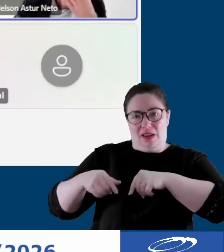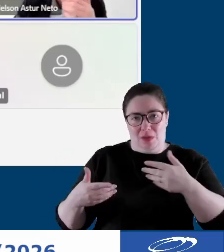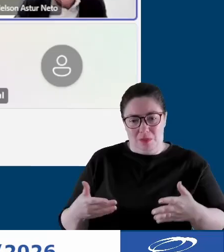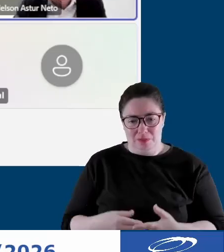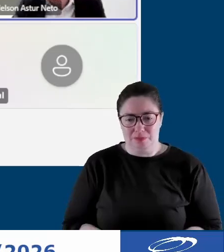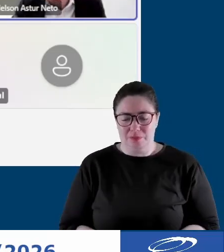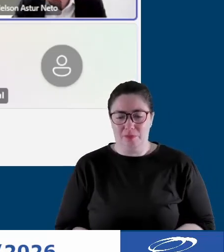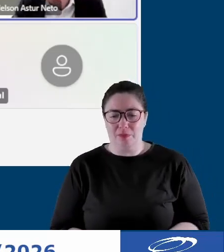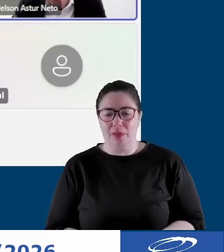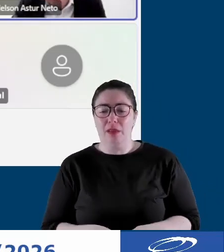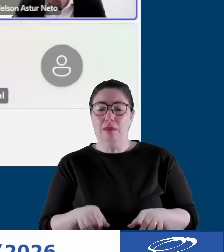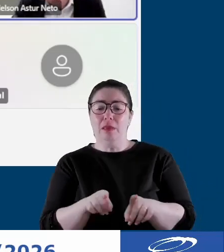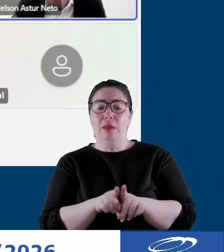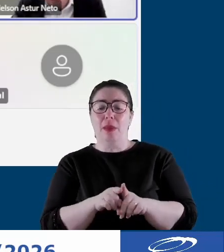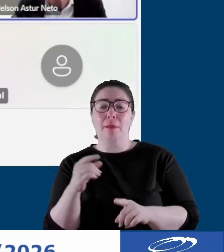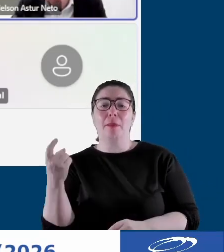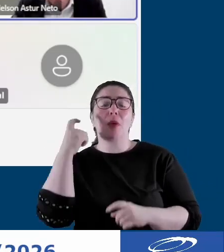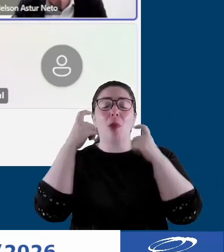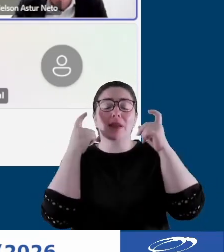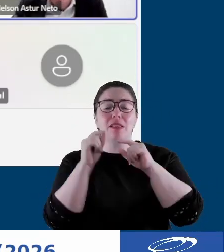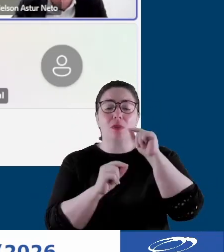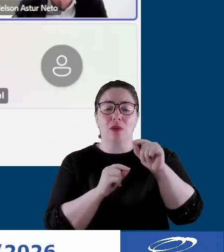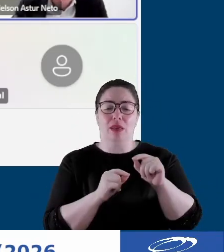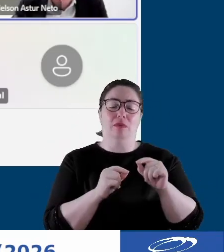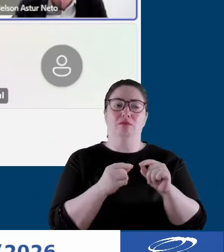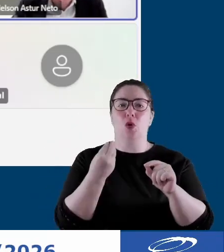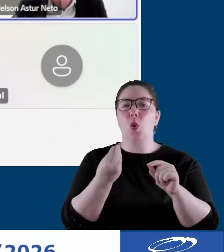sem eventualmente ter que tirar ou trocar os implantes.